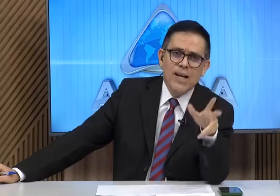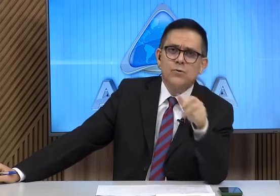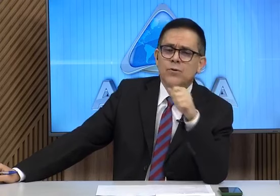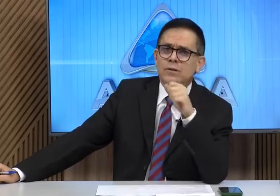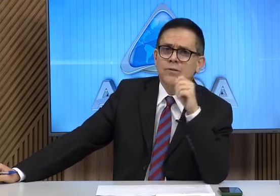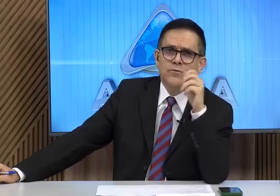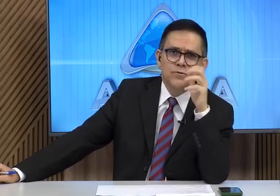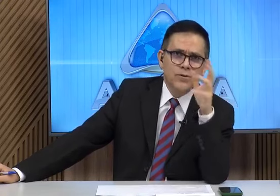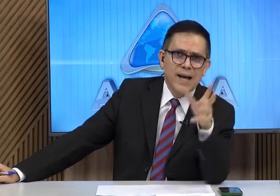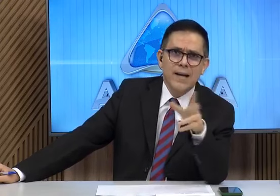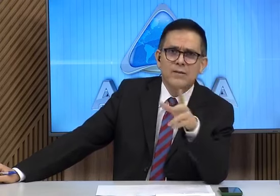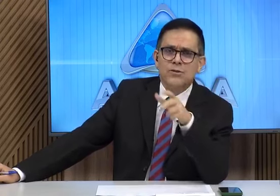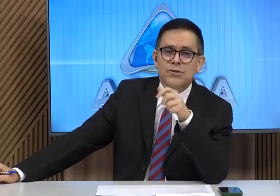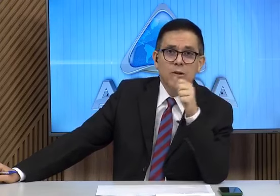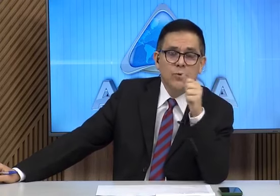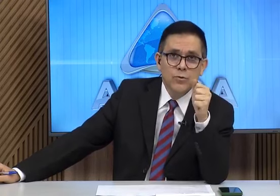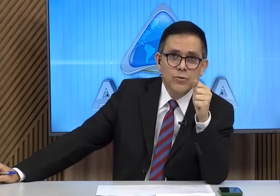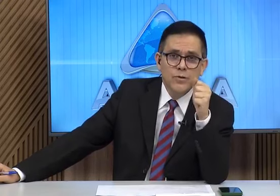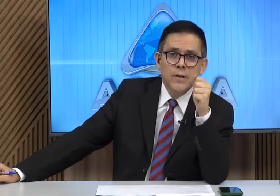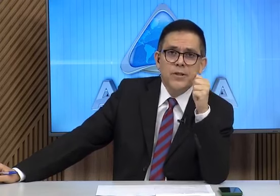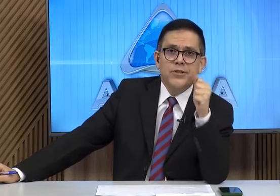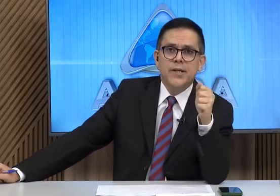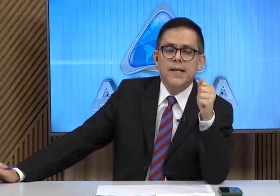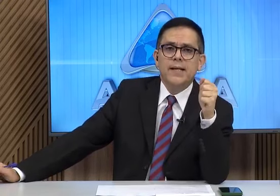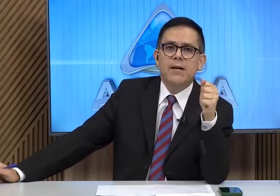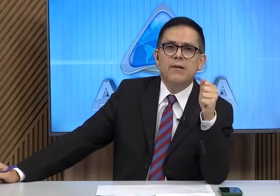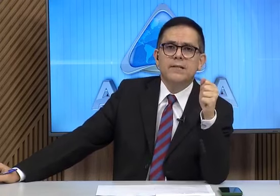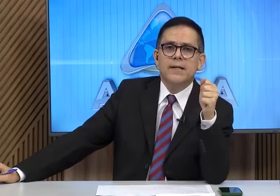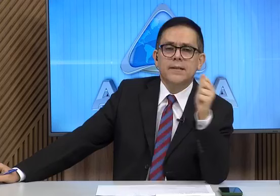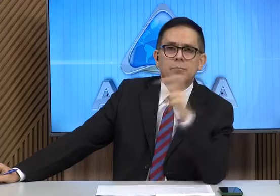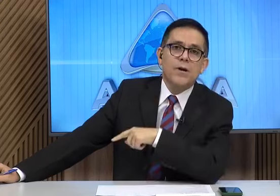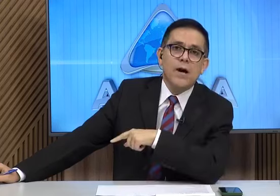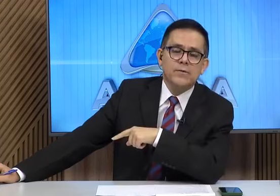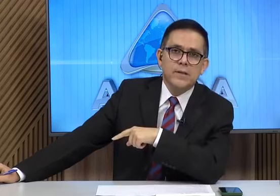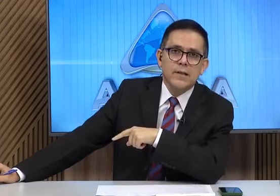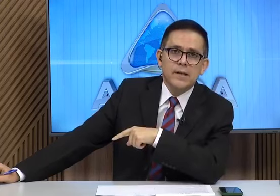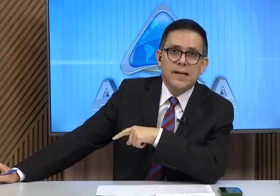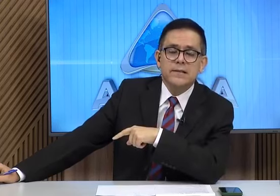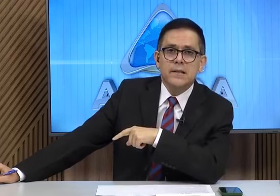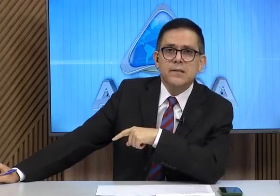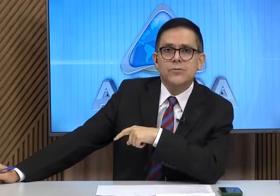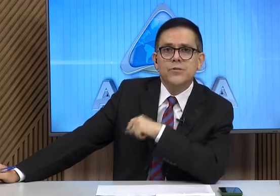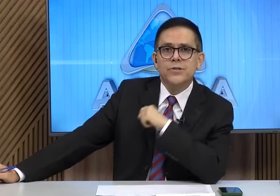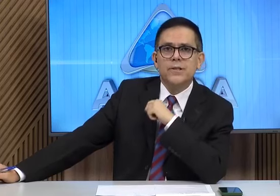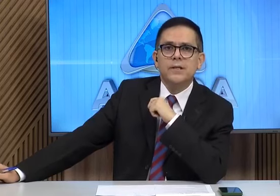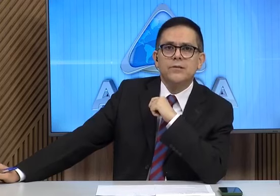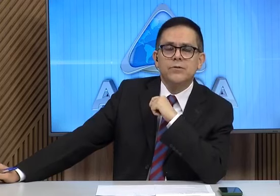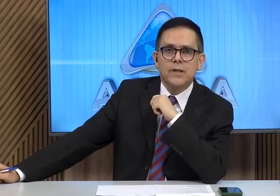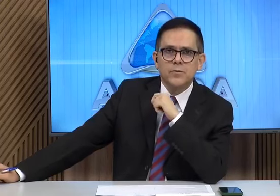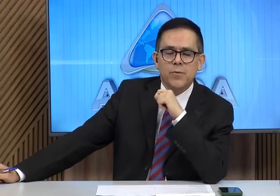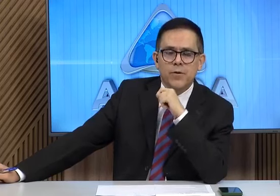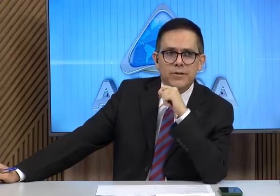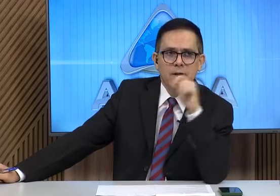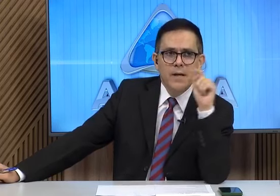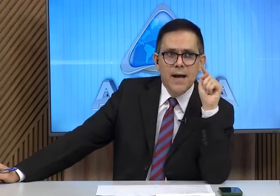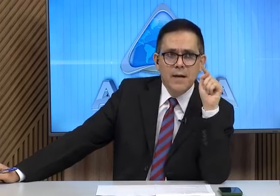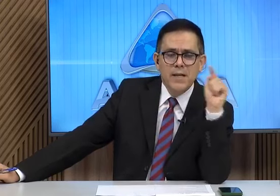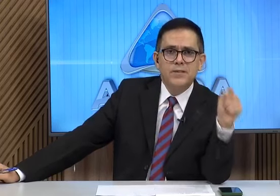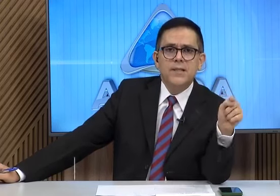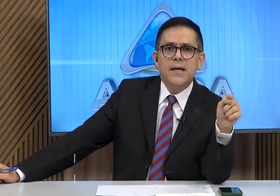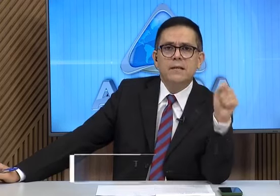colaboradores, seus funcionários, seus alunos cheguem na hora certa por causa das crises constantes no transporte.